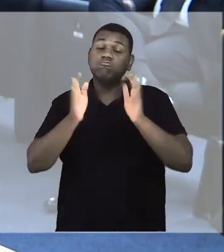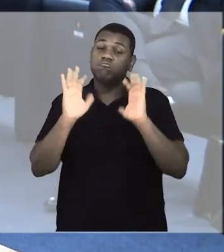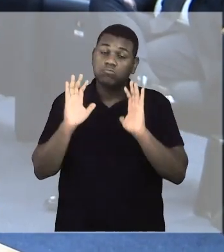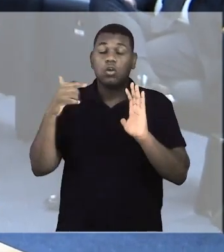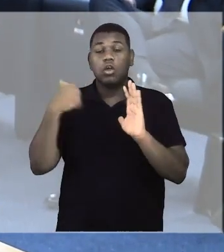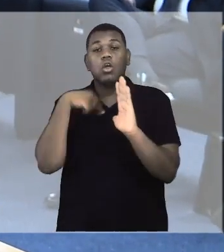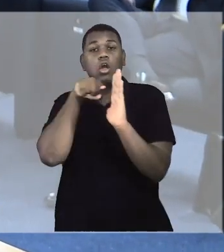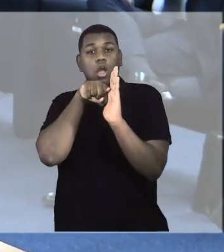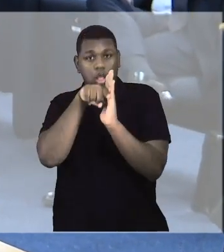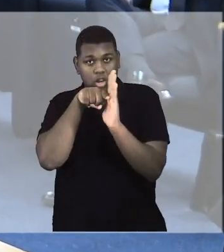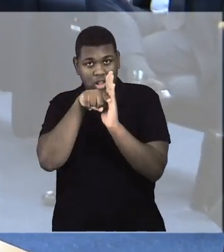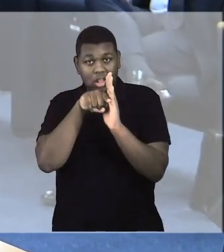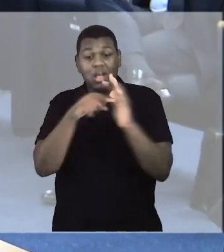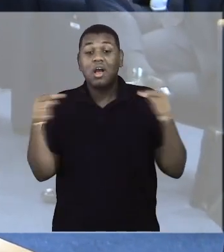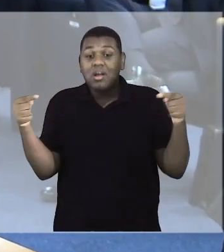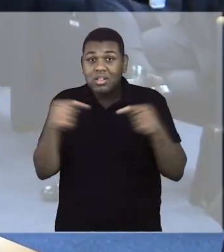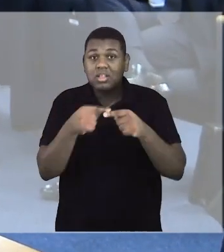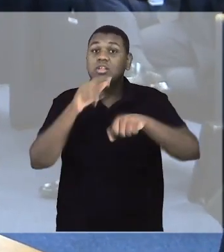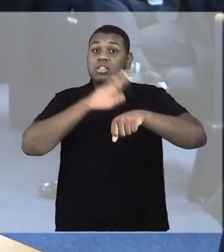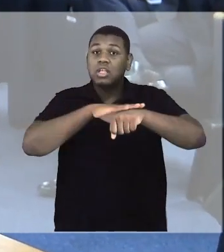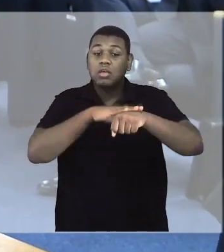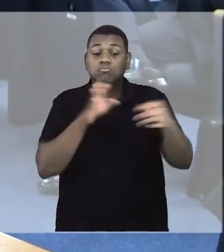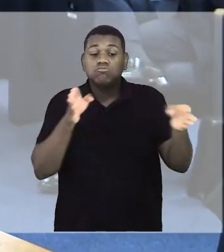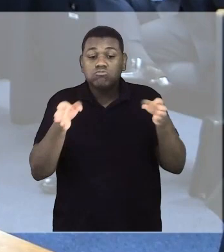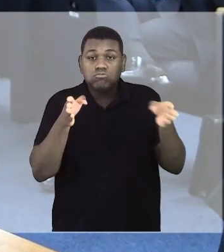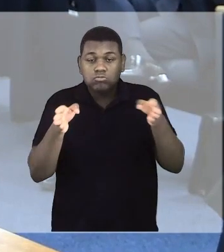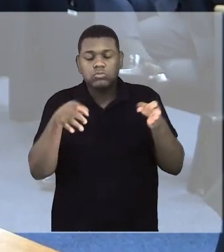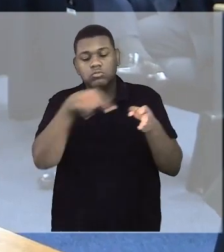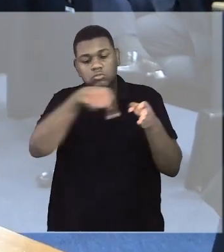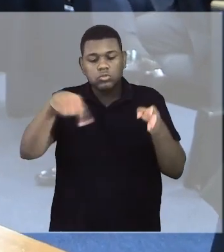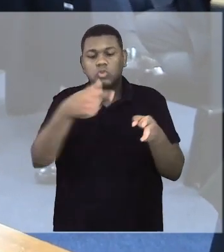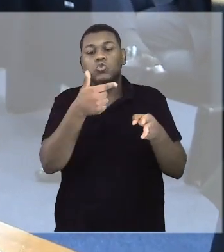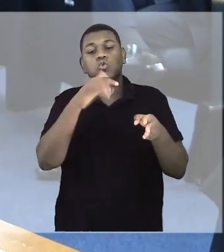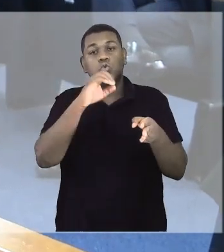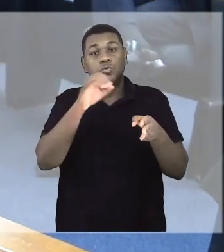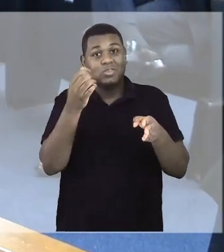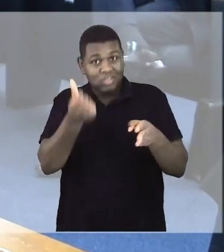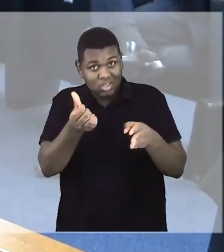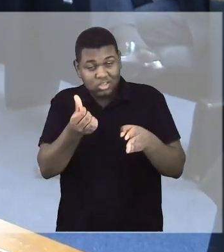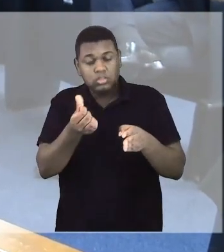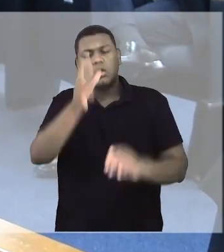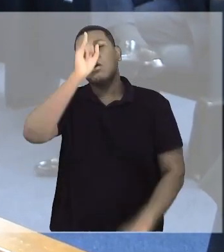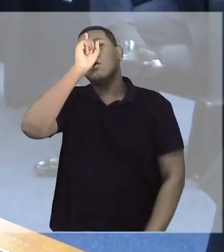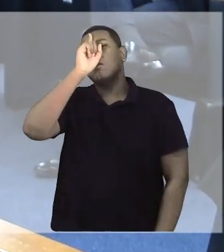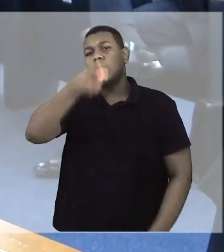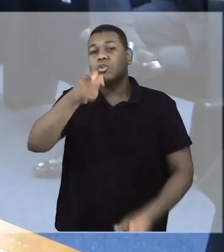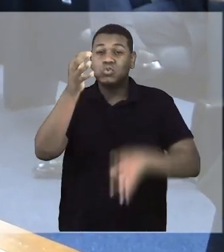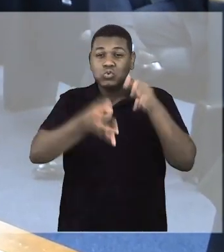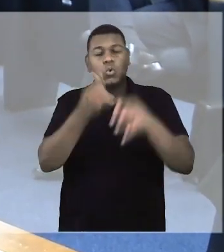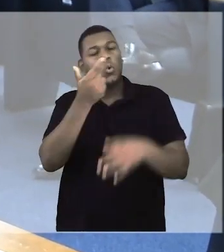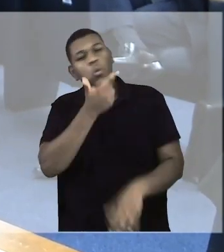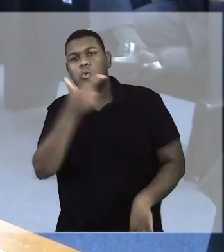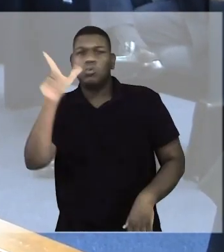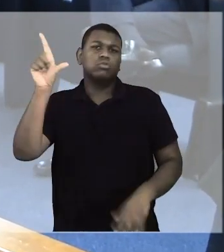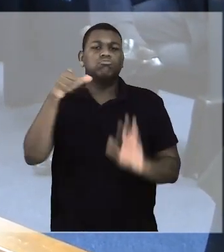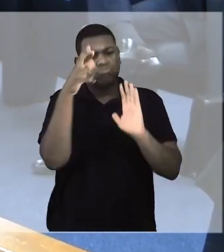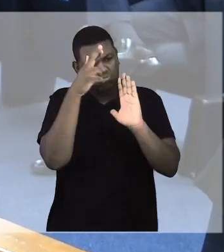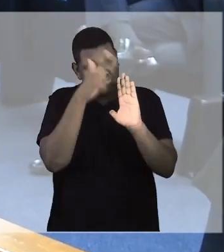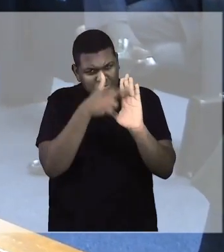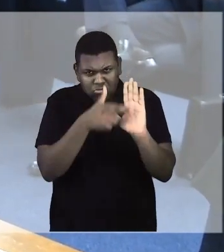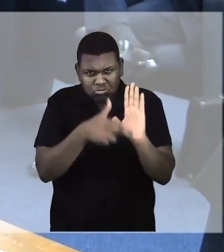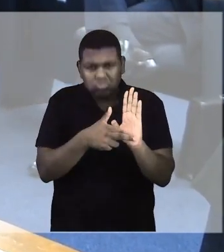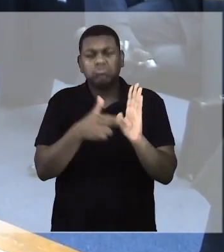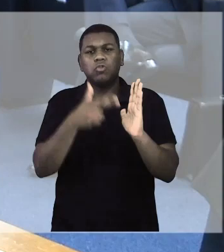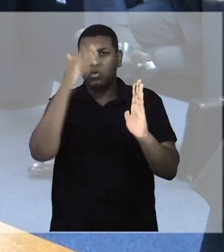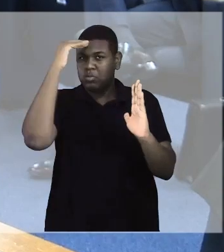era outro. Então eu remeto a análise da prescrição ao período de tempo de